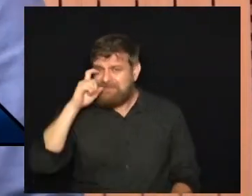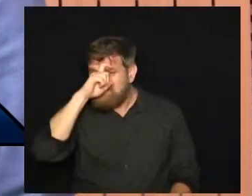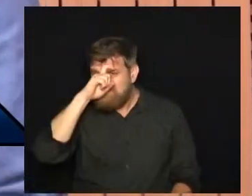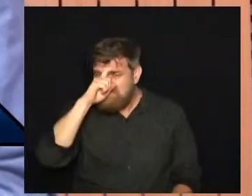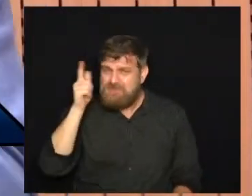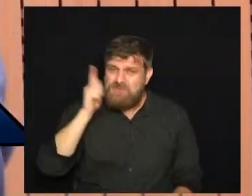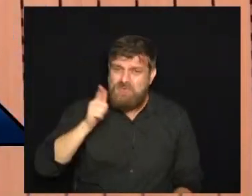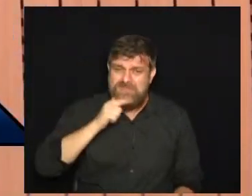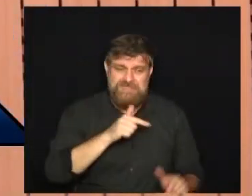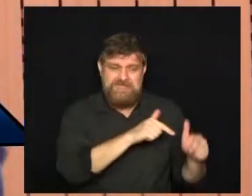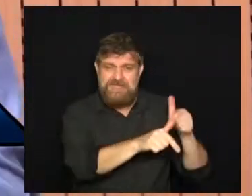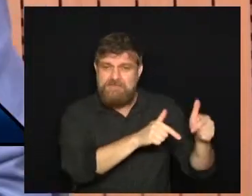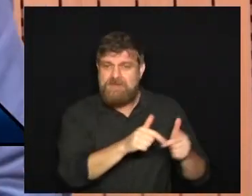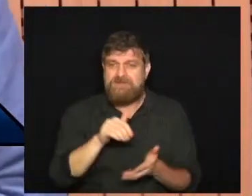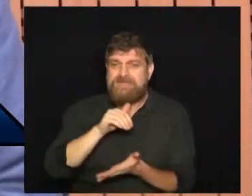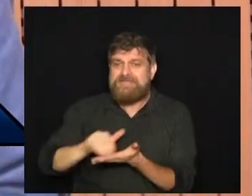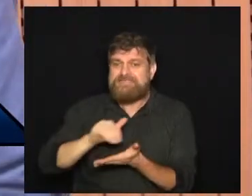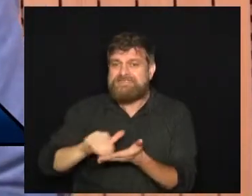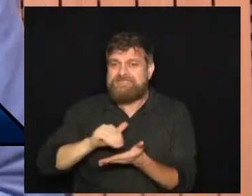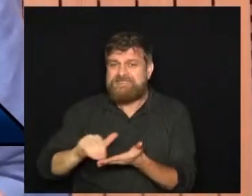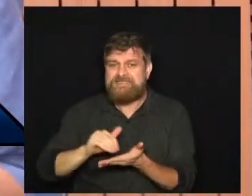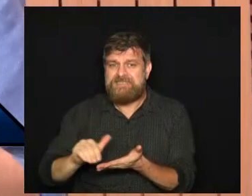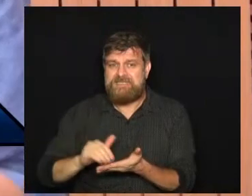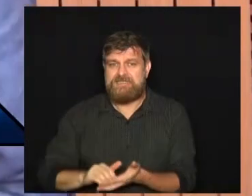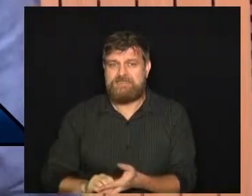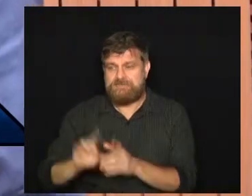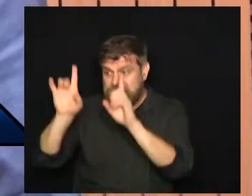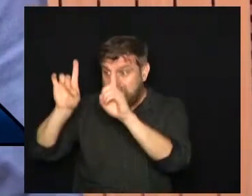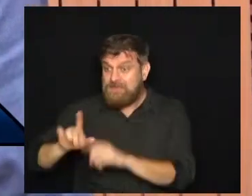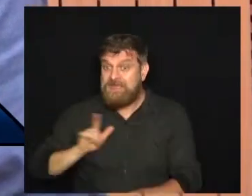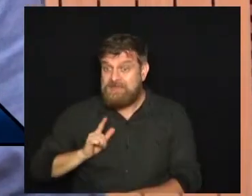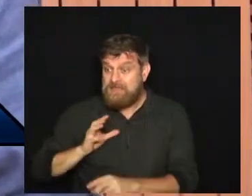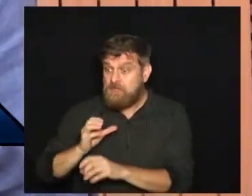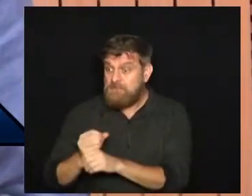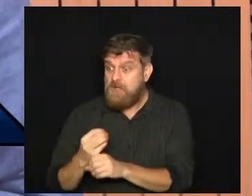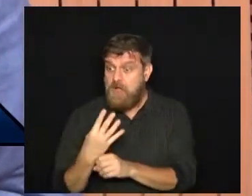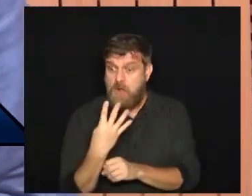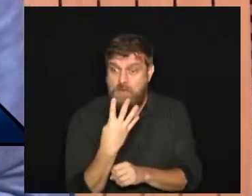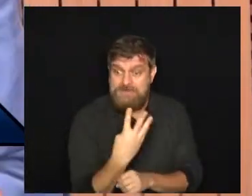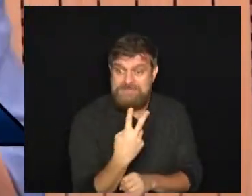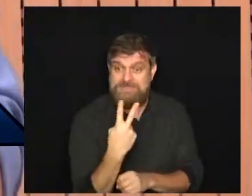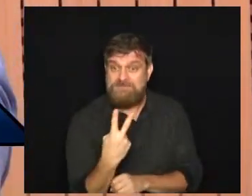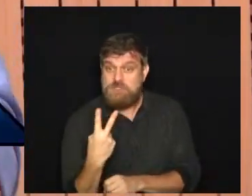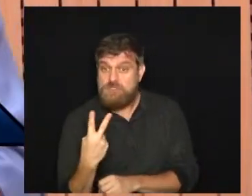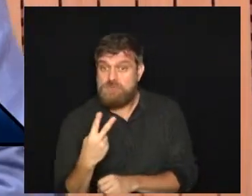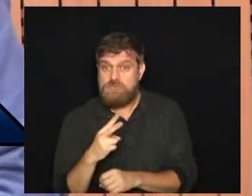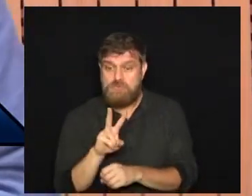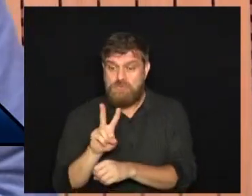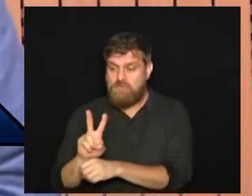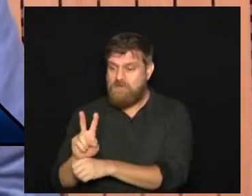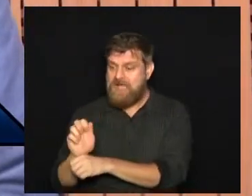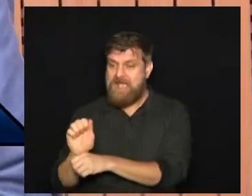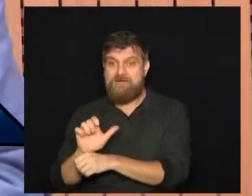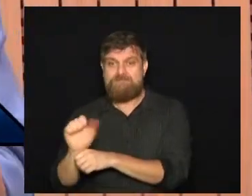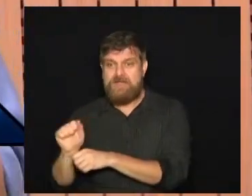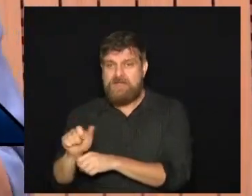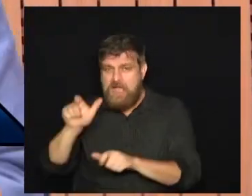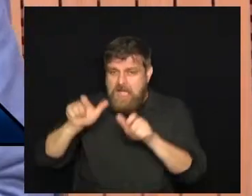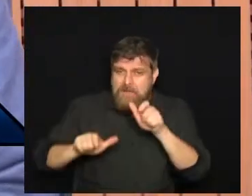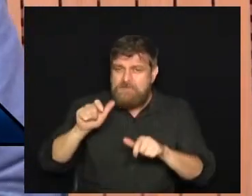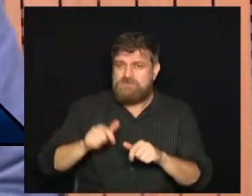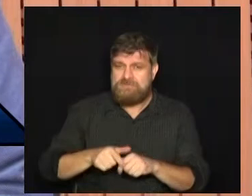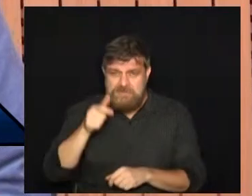emprego e a secretaria apresentando 422 vagas de emprego. Então vocês que estão nos assistindo aí,